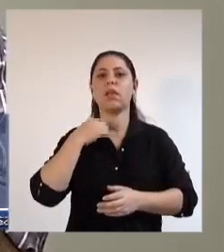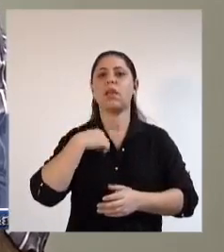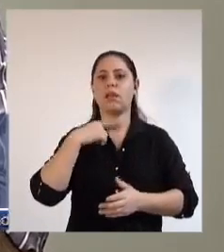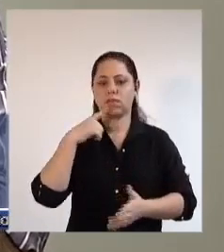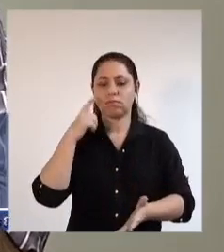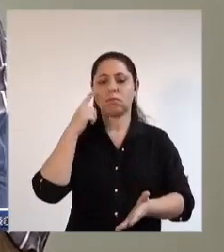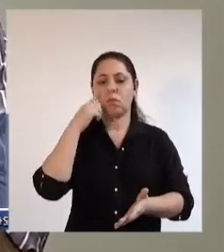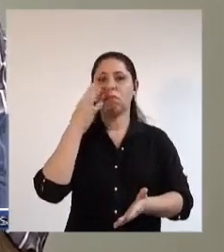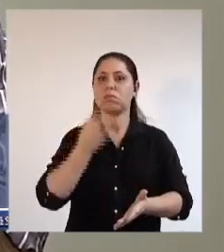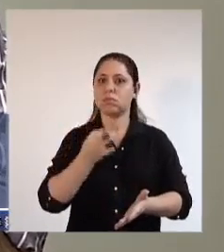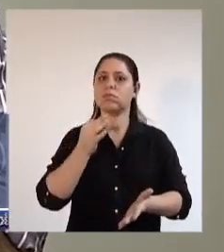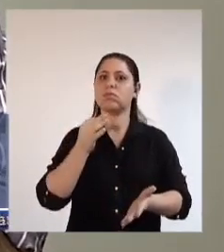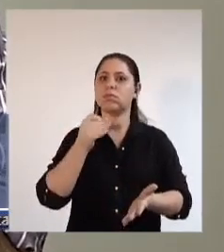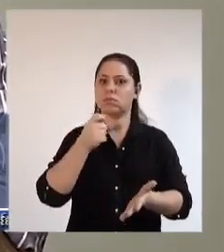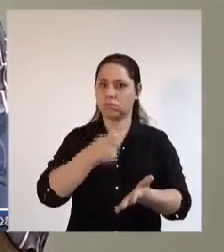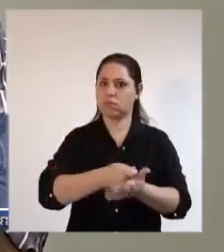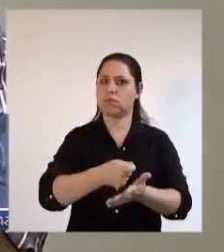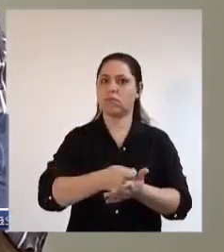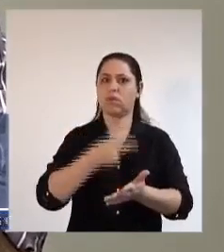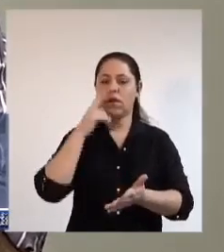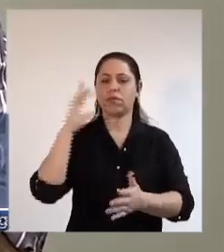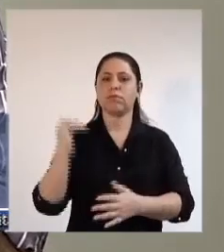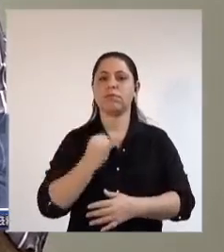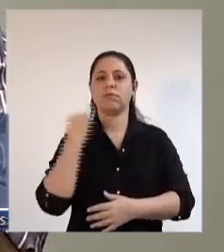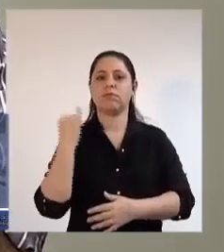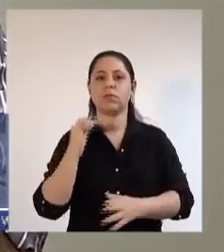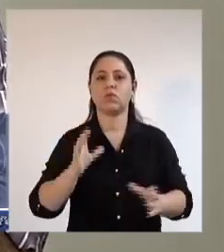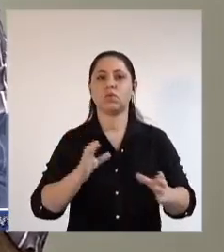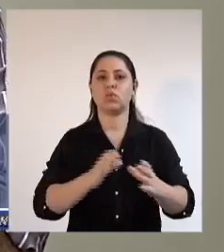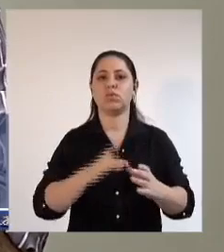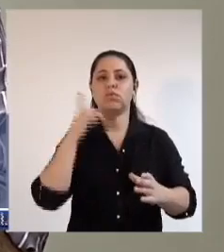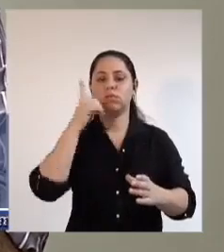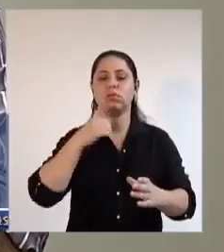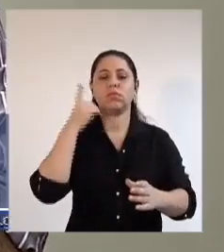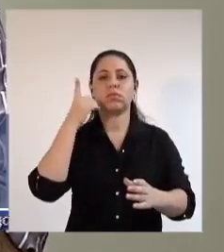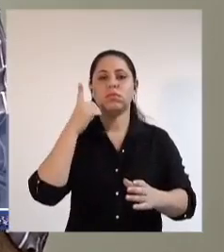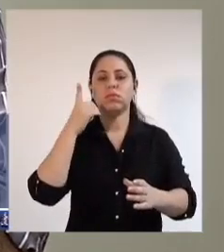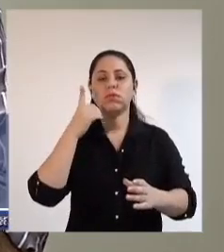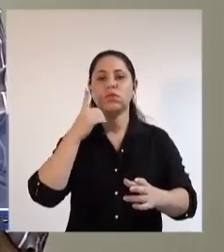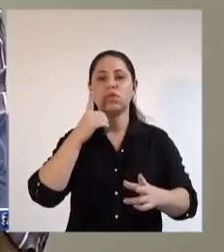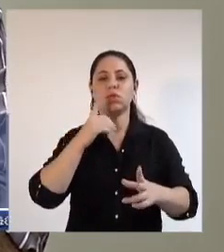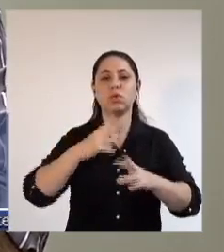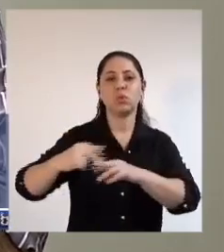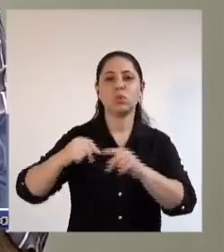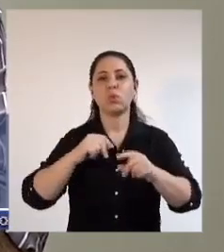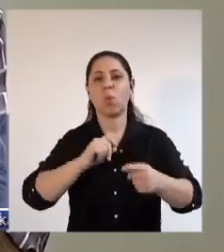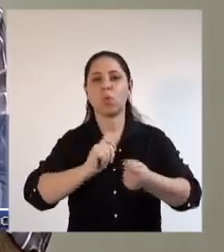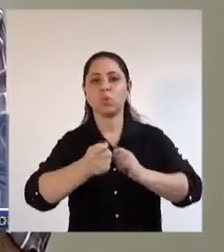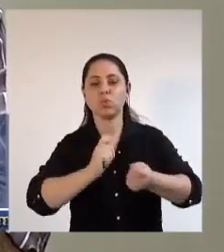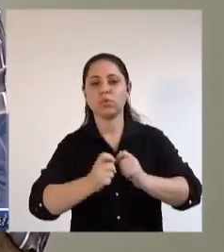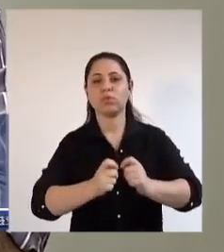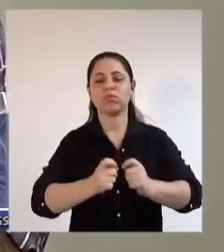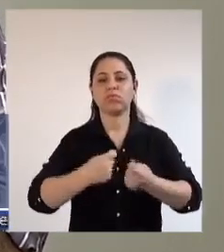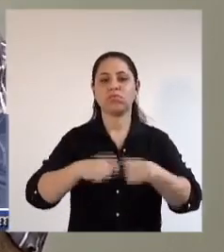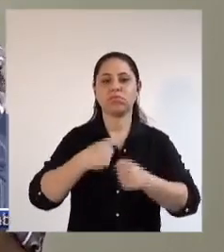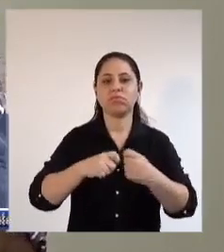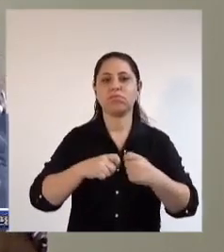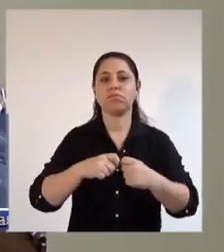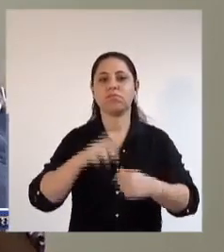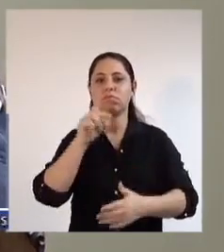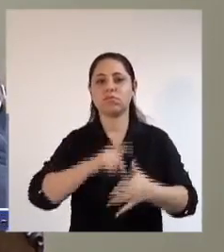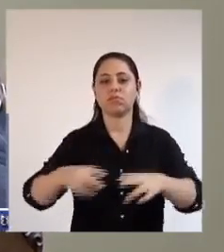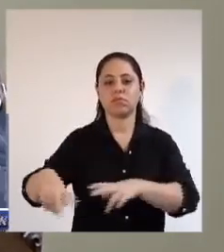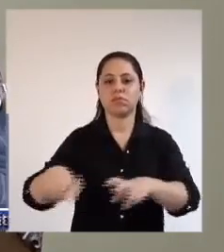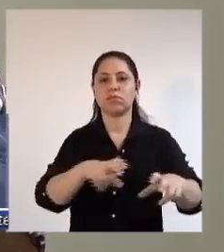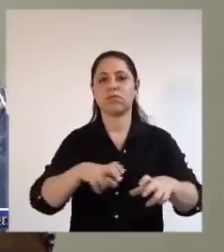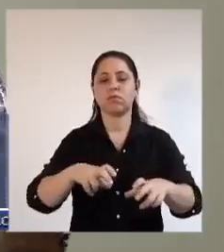como são importantes por conta da frente parlamentar de regularização fundiária que nós trabalhamos em conjunto e avançamos muito